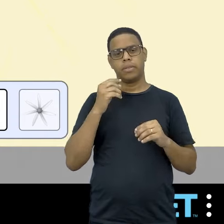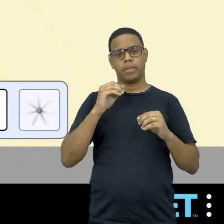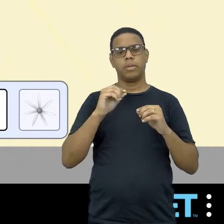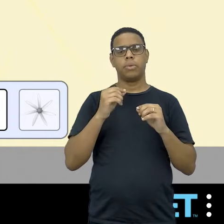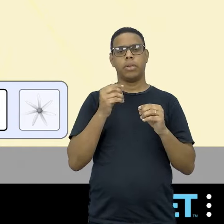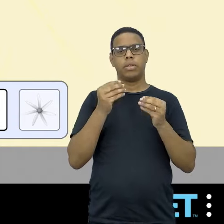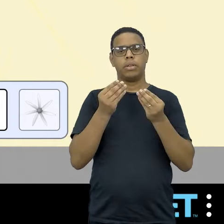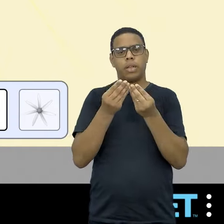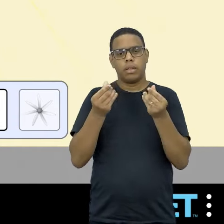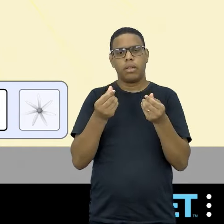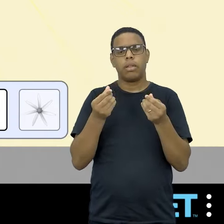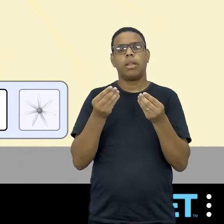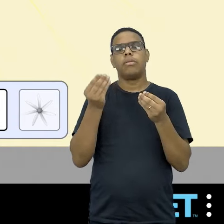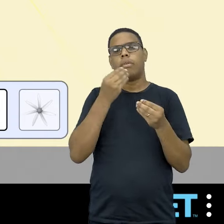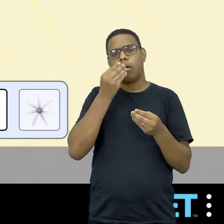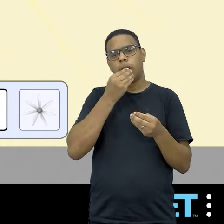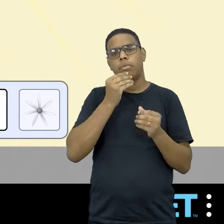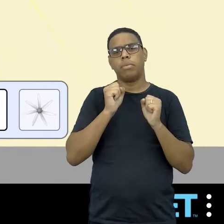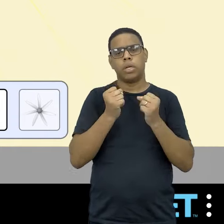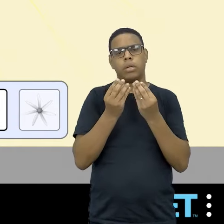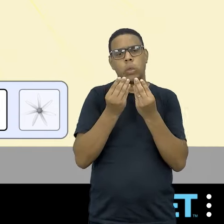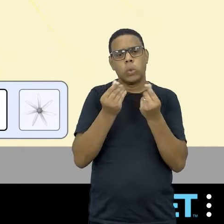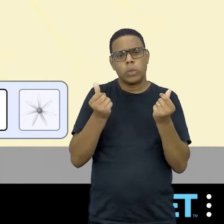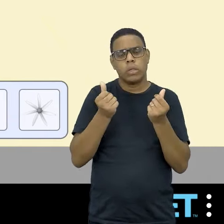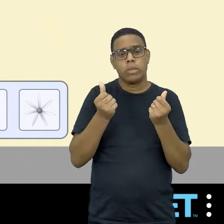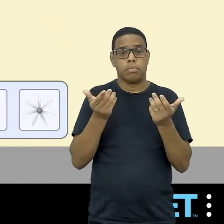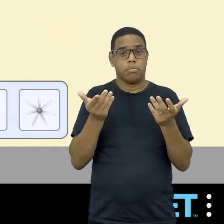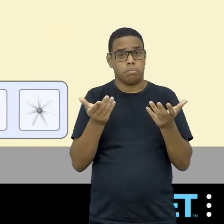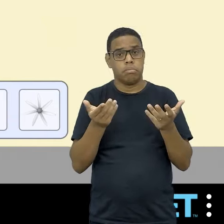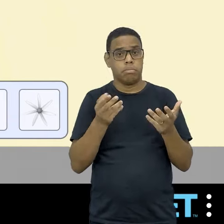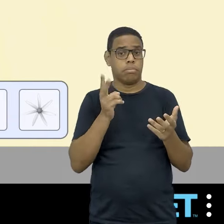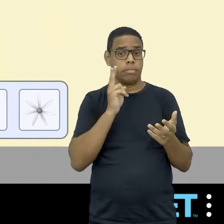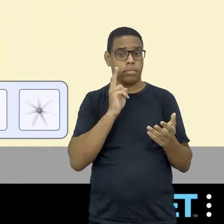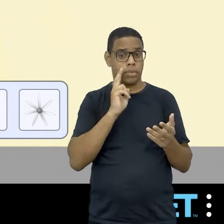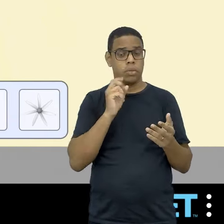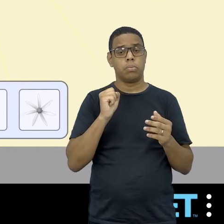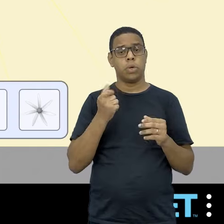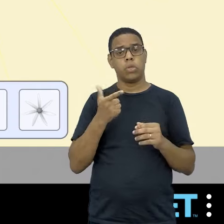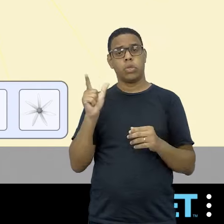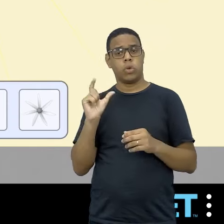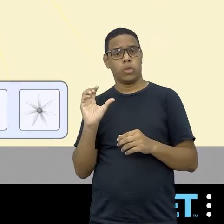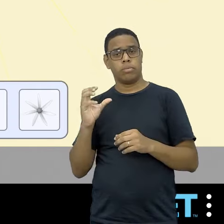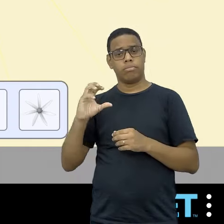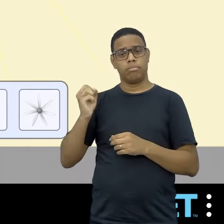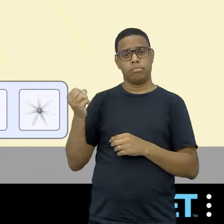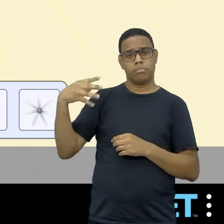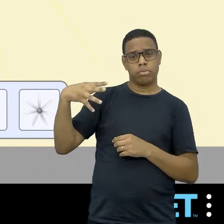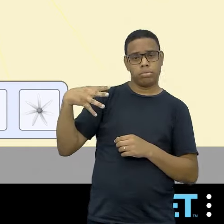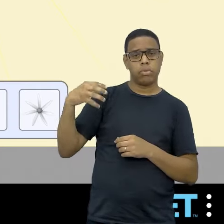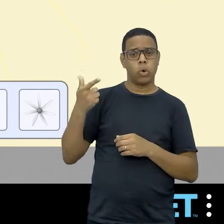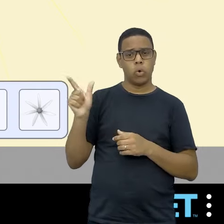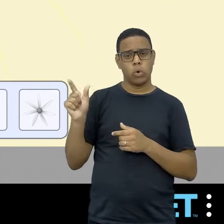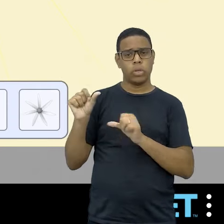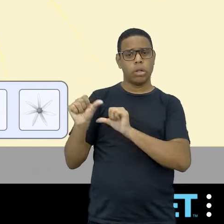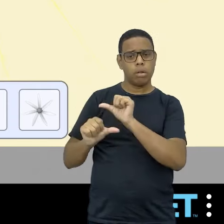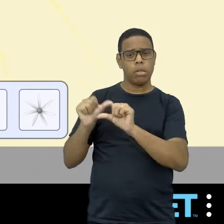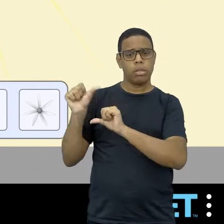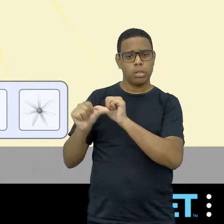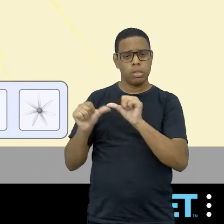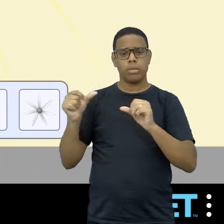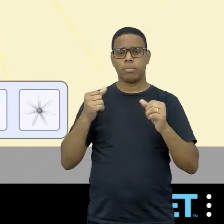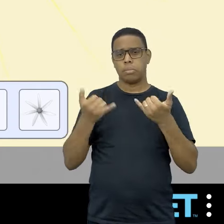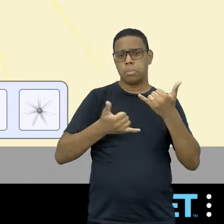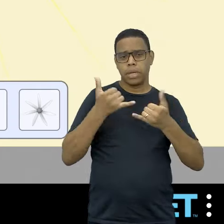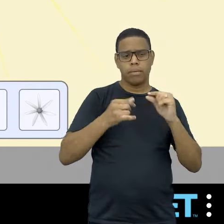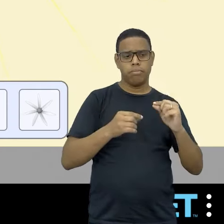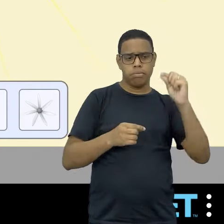da eficiência energética, né? E aí, sempre lembrando que você pode colocar uma lâmpada, pode colocar outra, pode brincar. E com